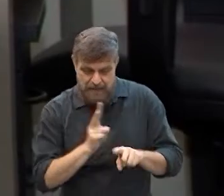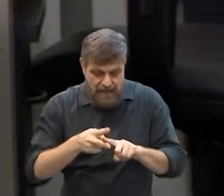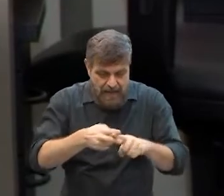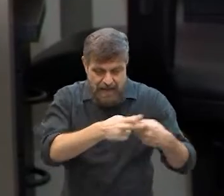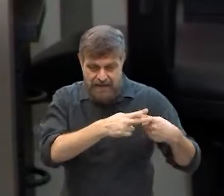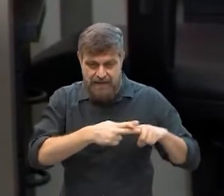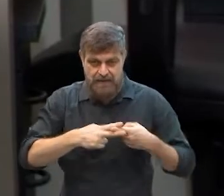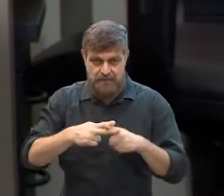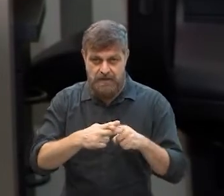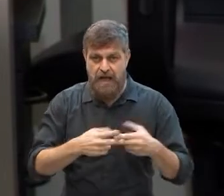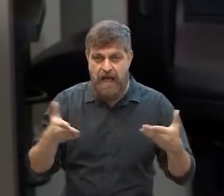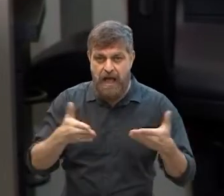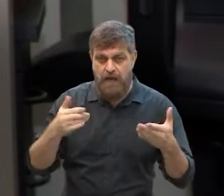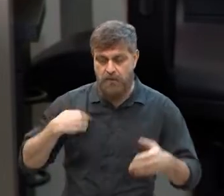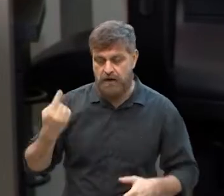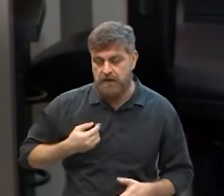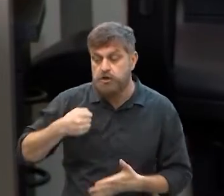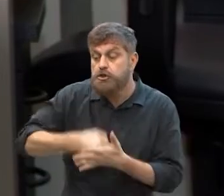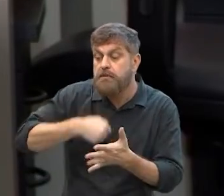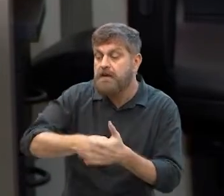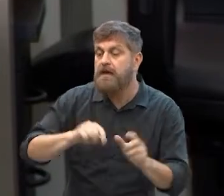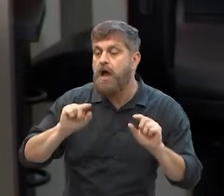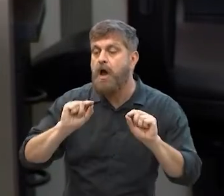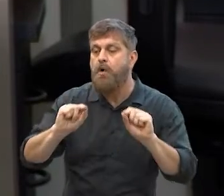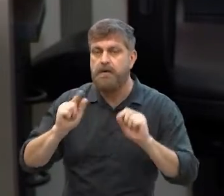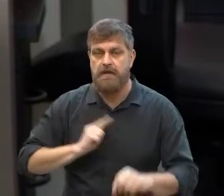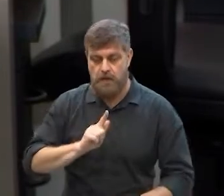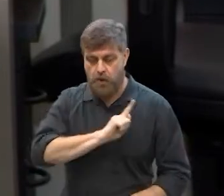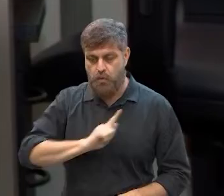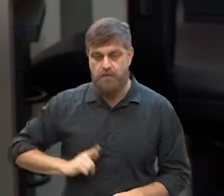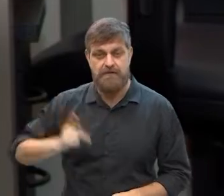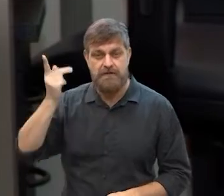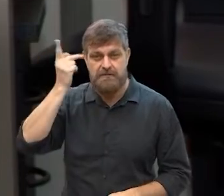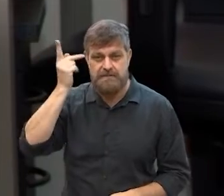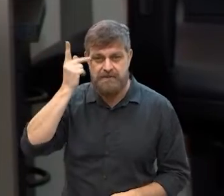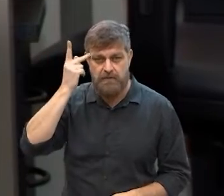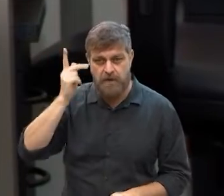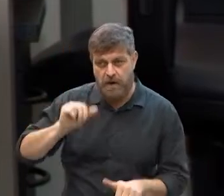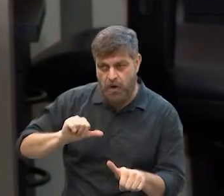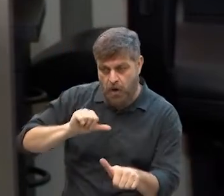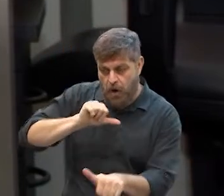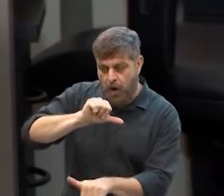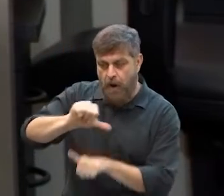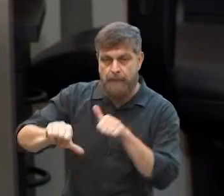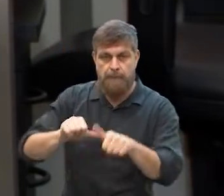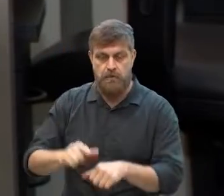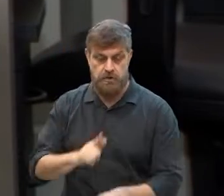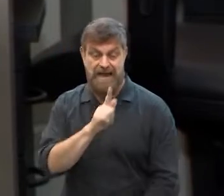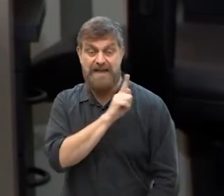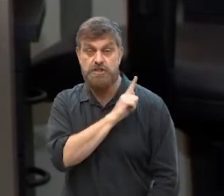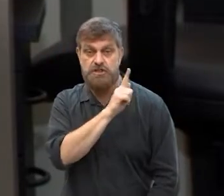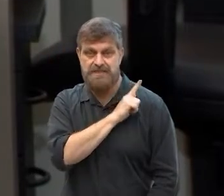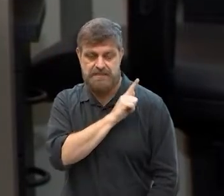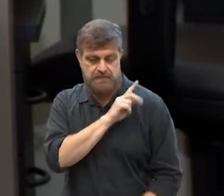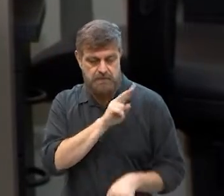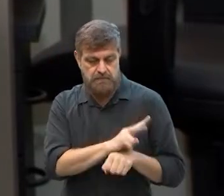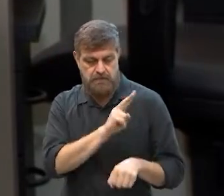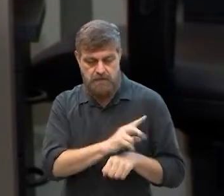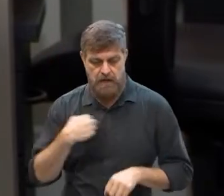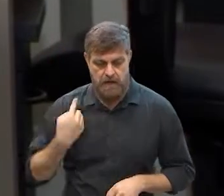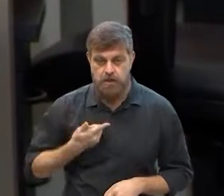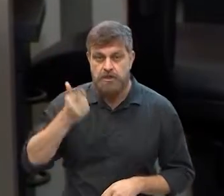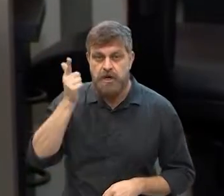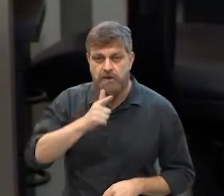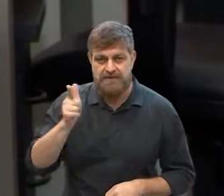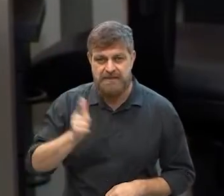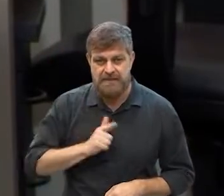restaurado, e agora a nossa briga é para que o Governo do Estado transfira para o município a gestão e a partir daí a gente consiga